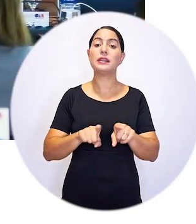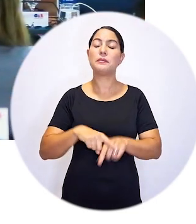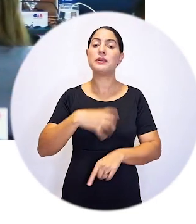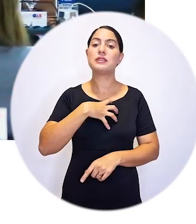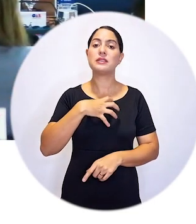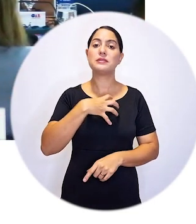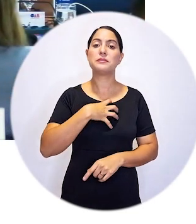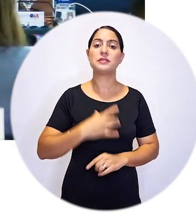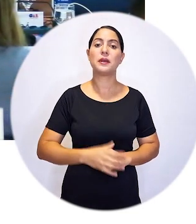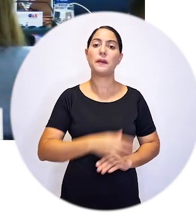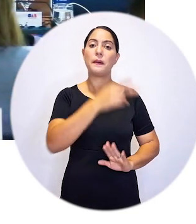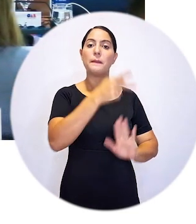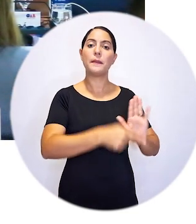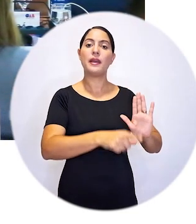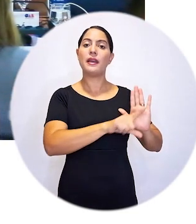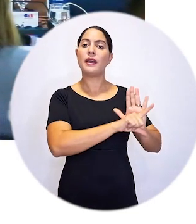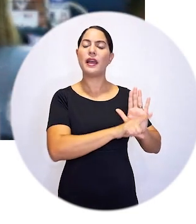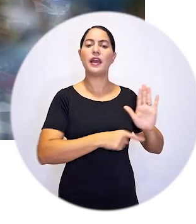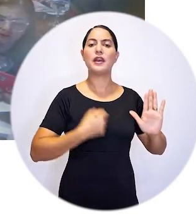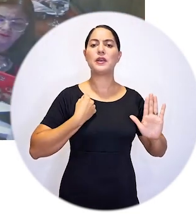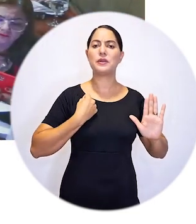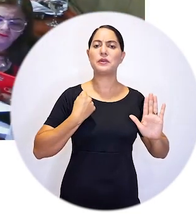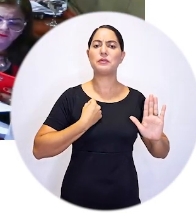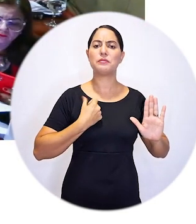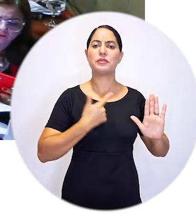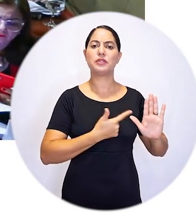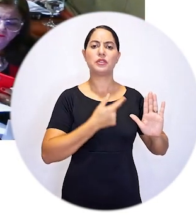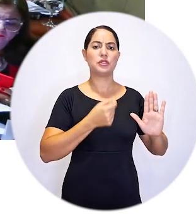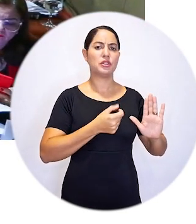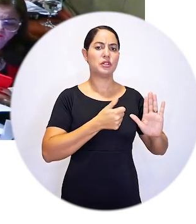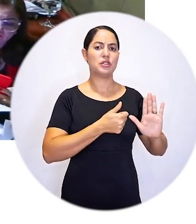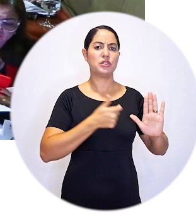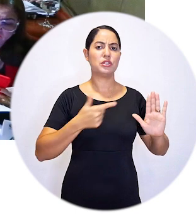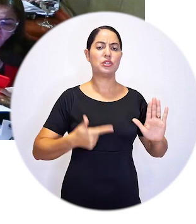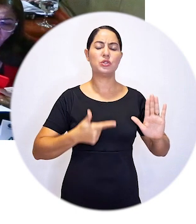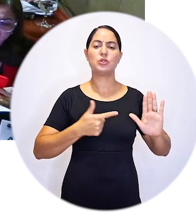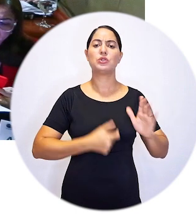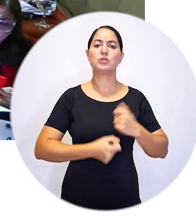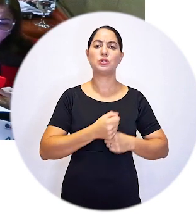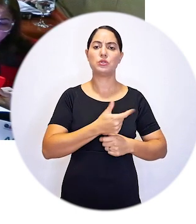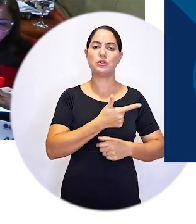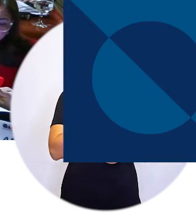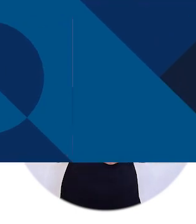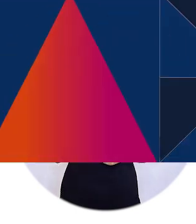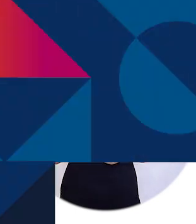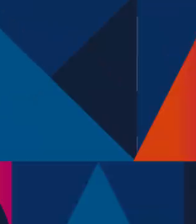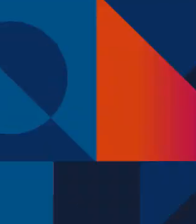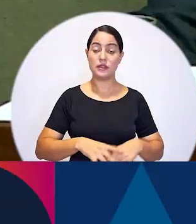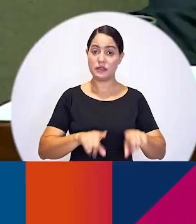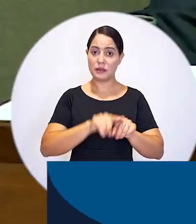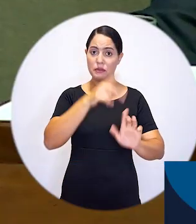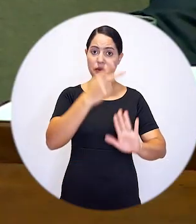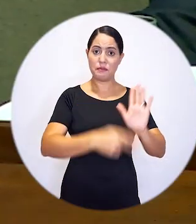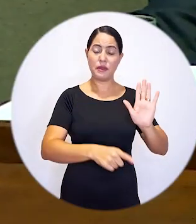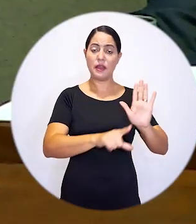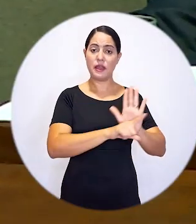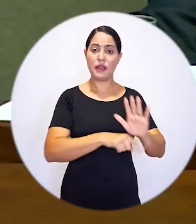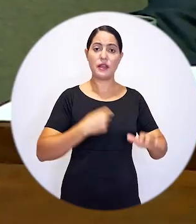Nacional a aprovar o PL 212/2024, que tipifica o homicídio qualificado contra advogados. O PL